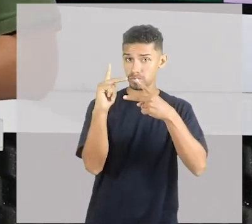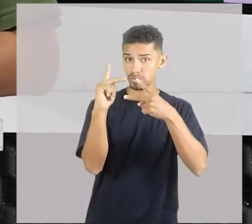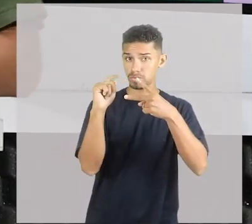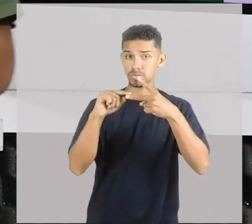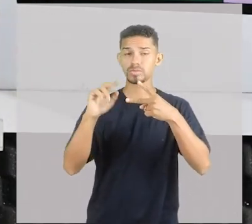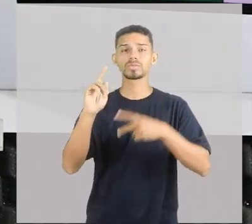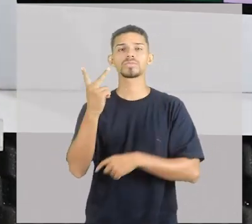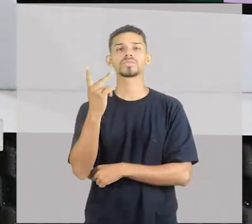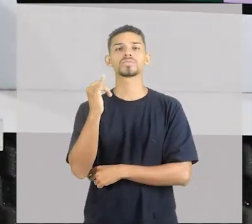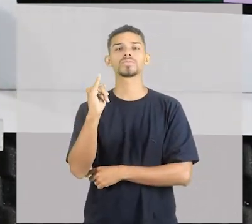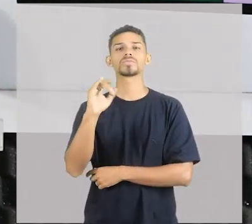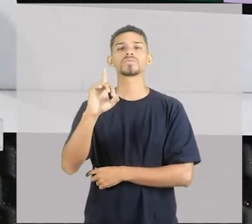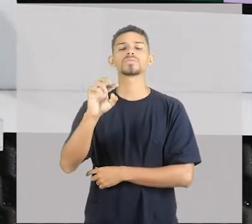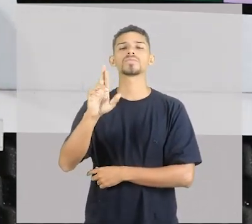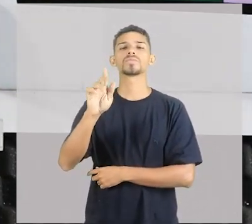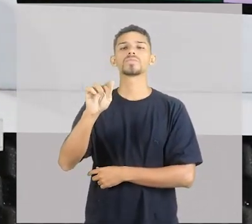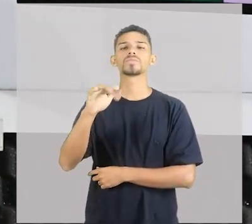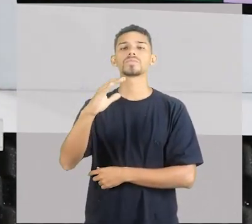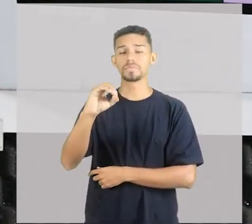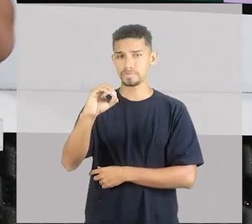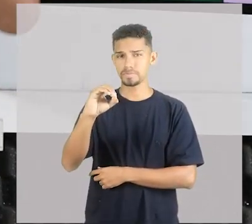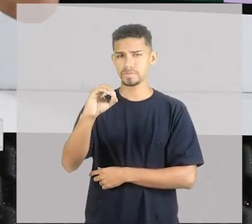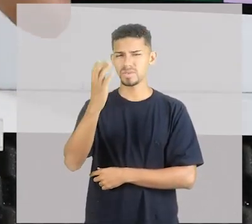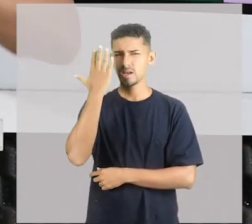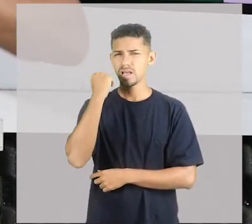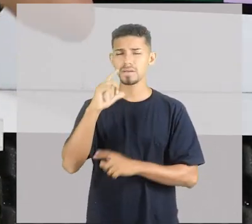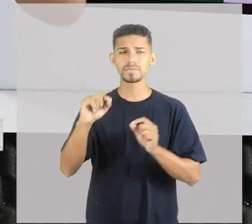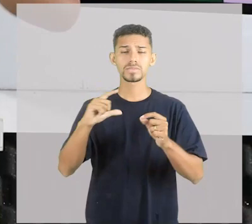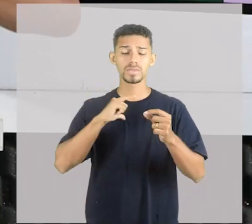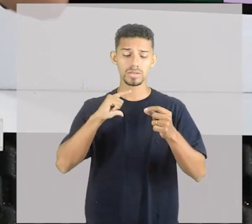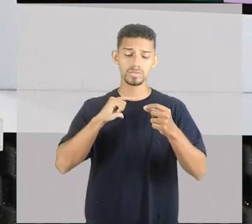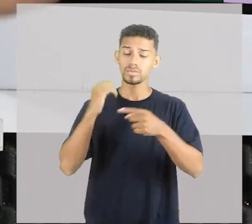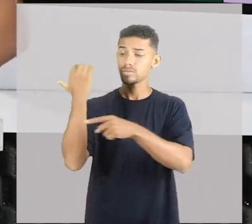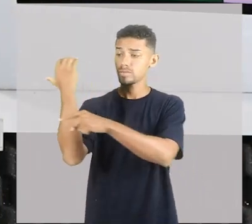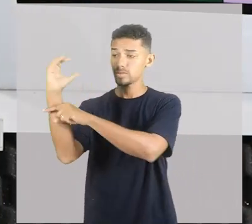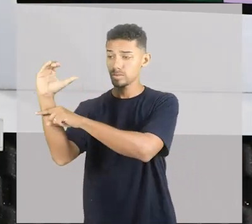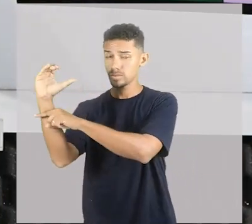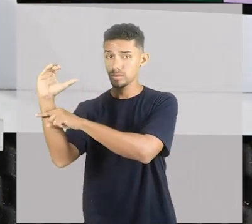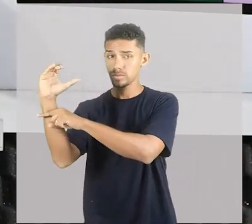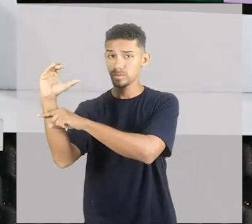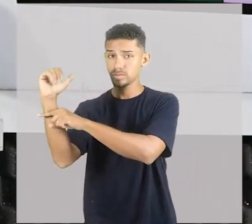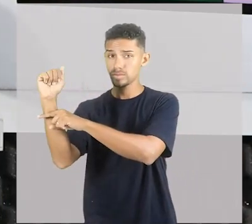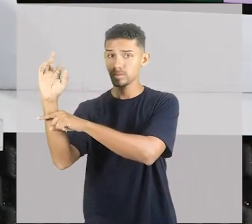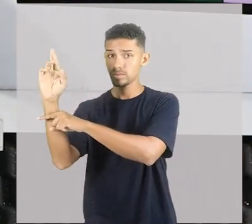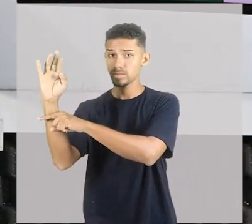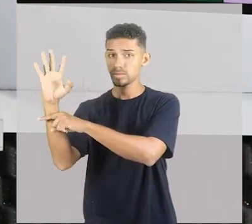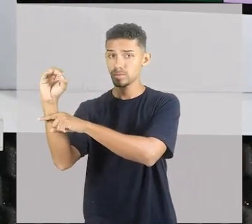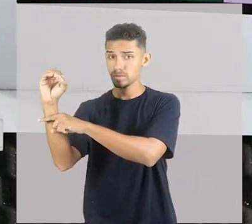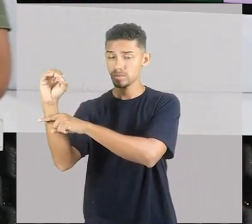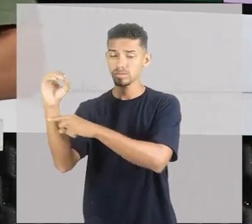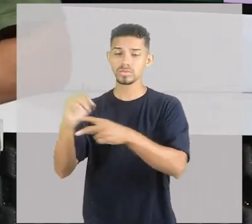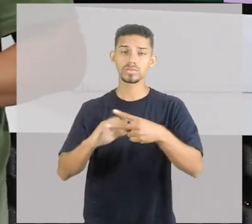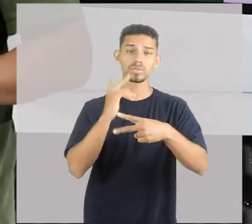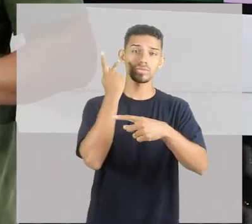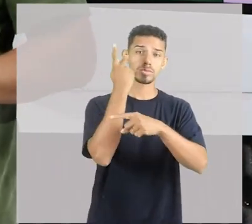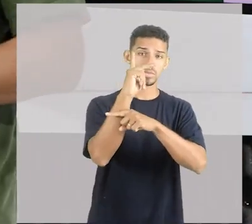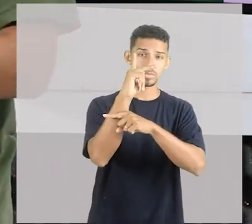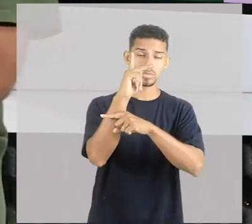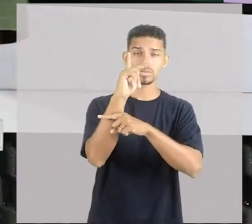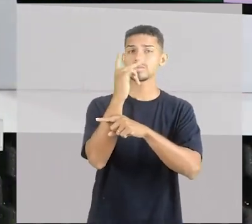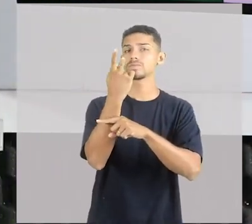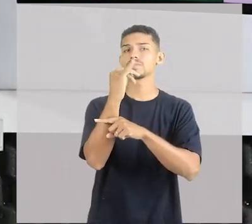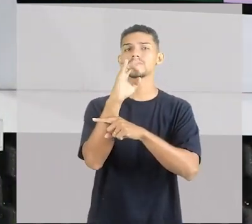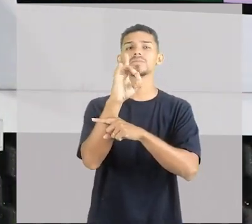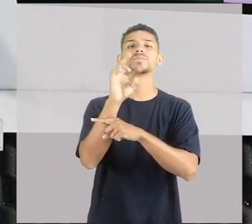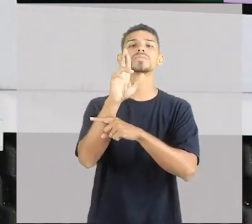Perfeito? Então, tu já sabe que esse composto, ele tem só carbono e hidrogênio. Então, já sei que o hidrocarboneto tem essa característica.